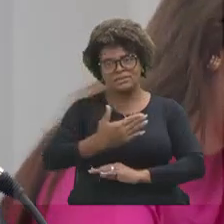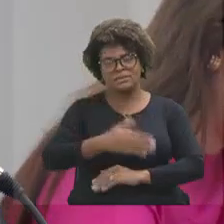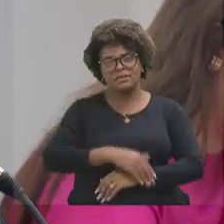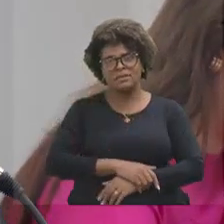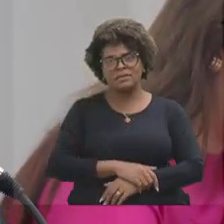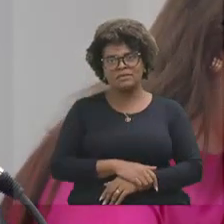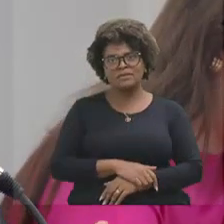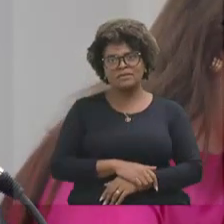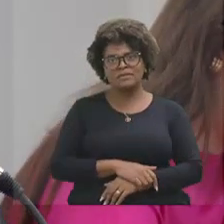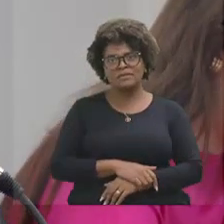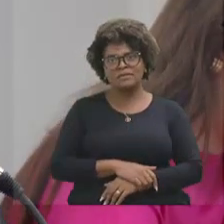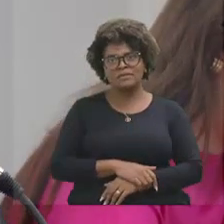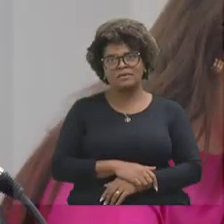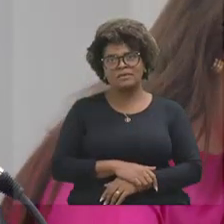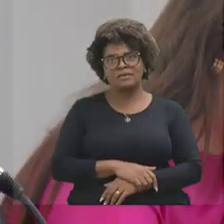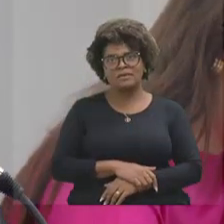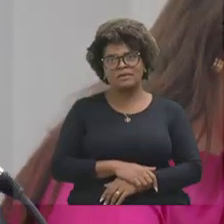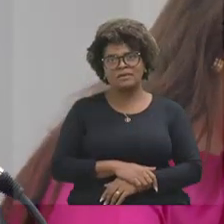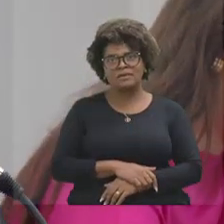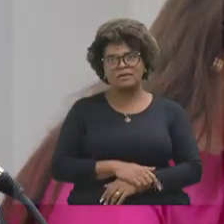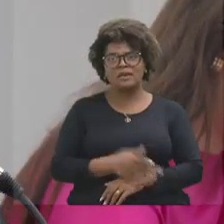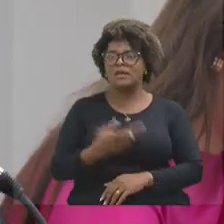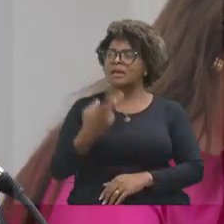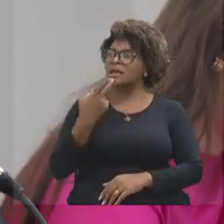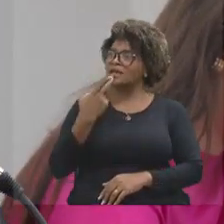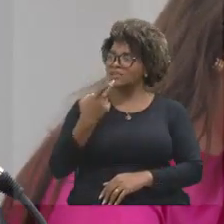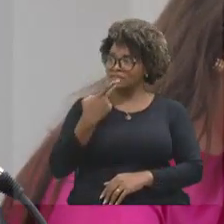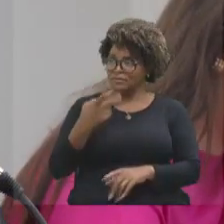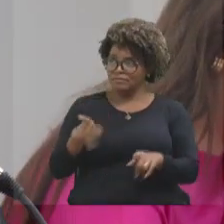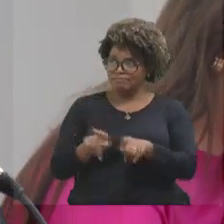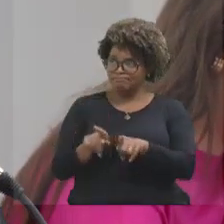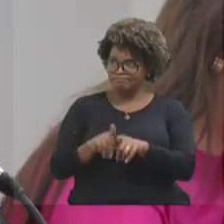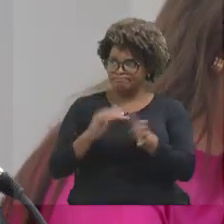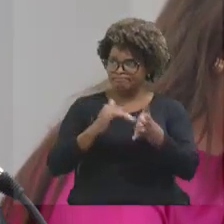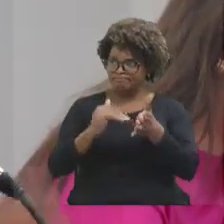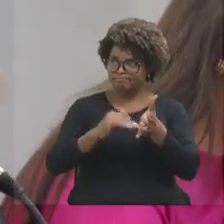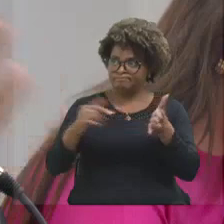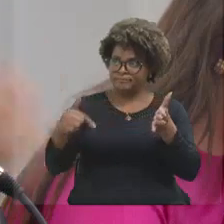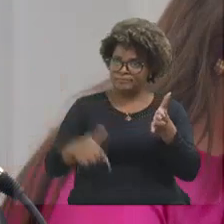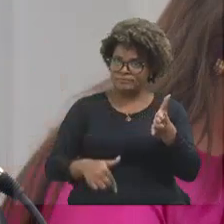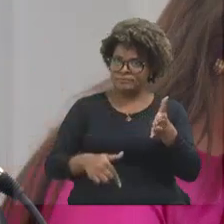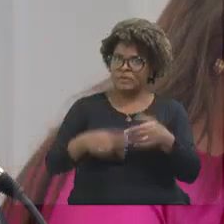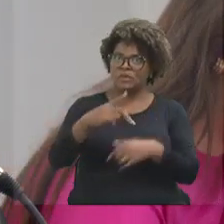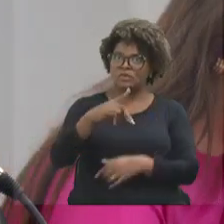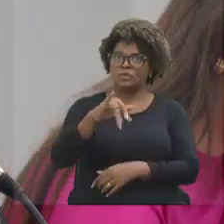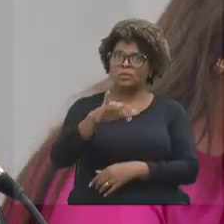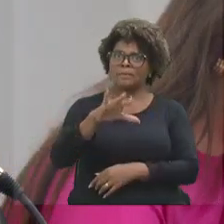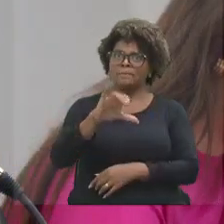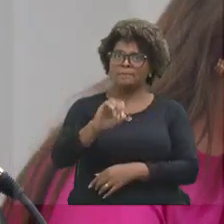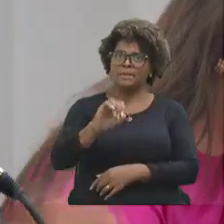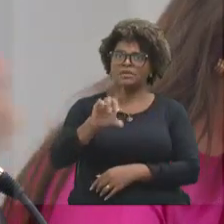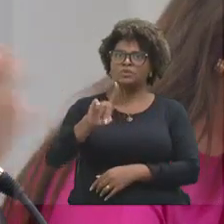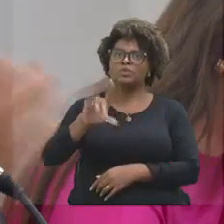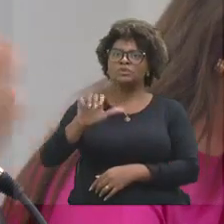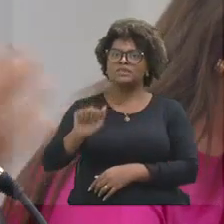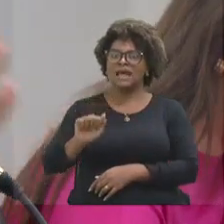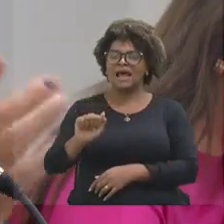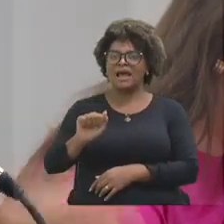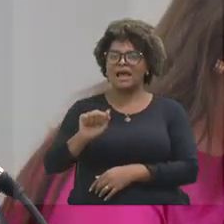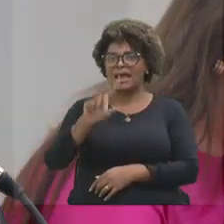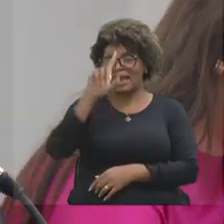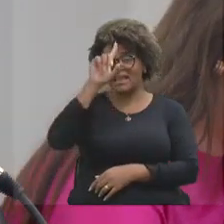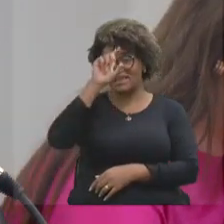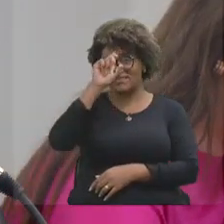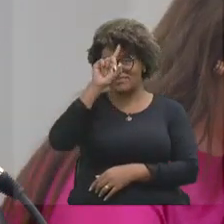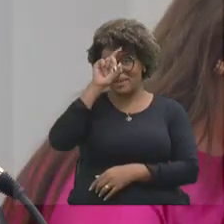mas eu queria que o senhor comentasse Secretário é a respeito do piso da enfermagem Como que o estado tá vendo